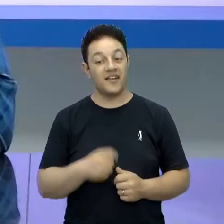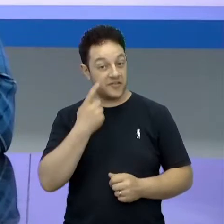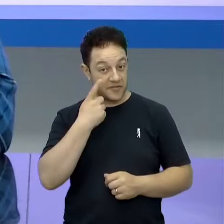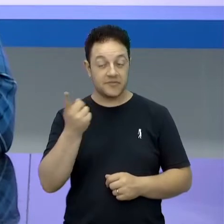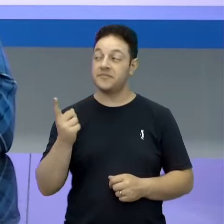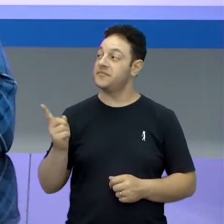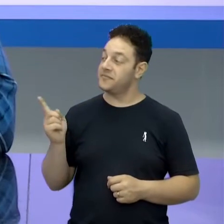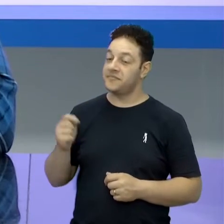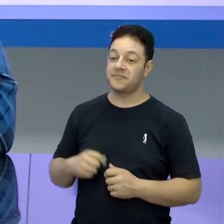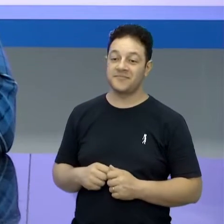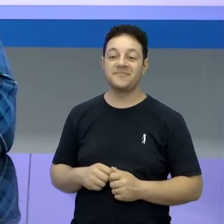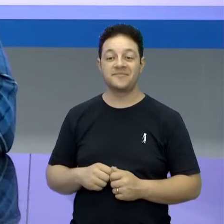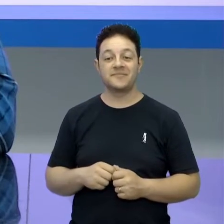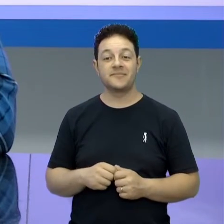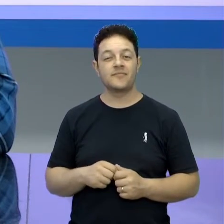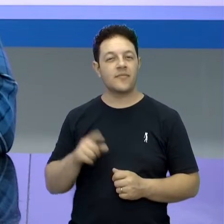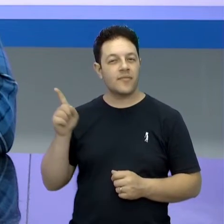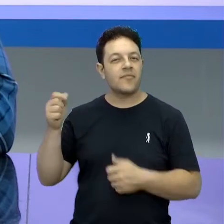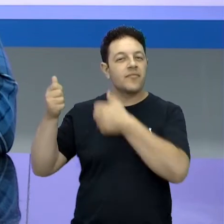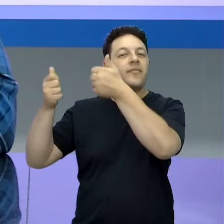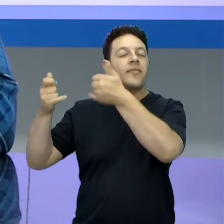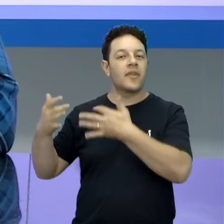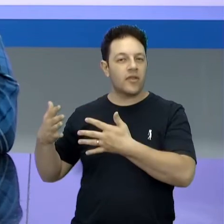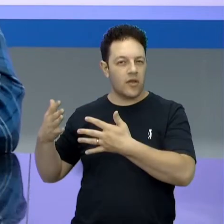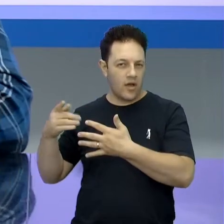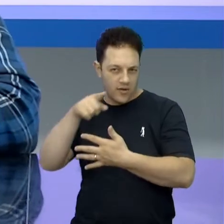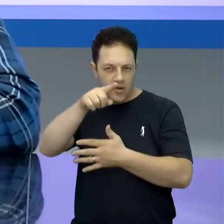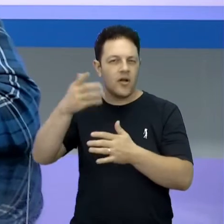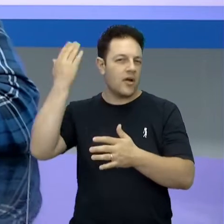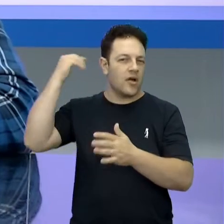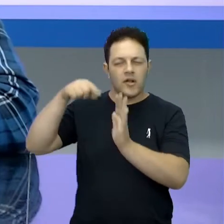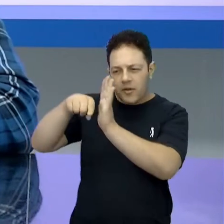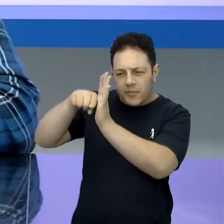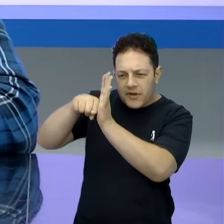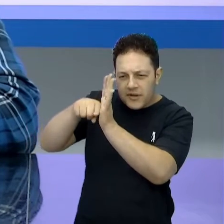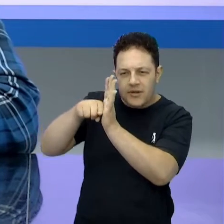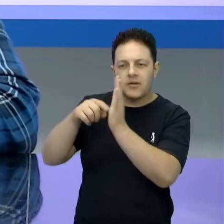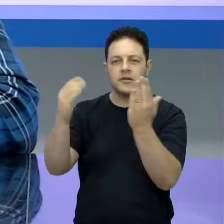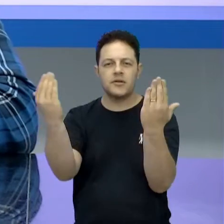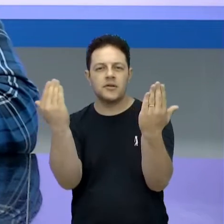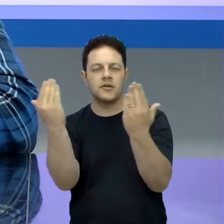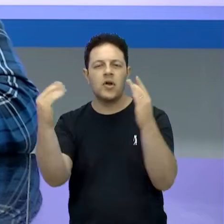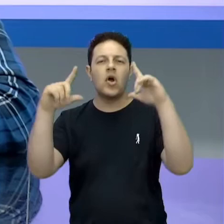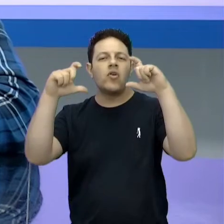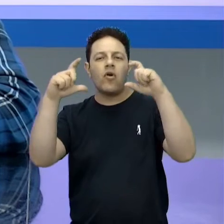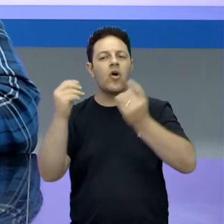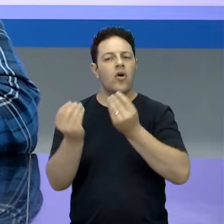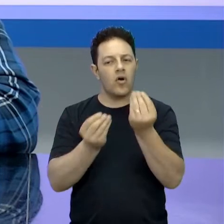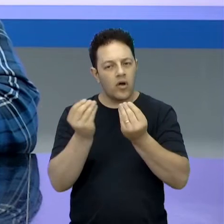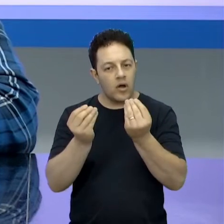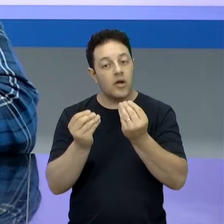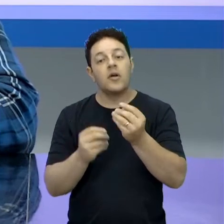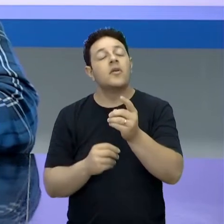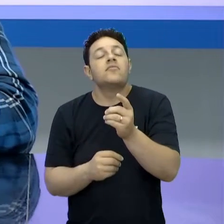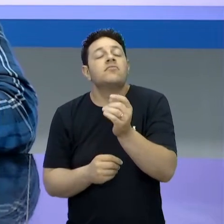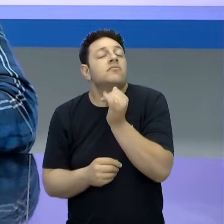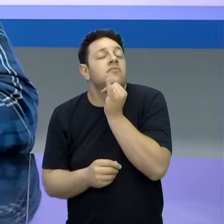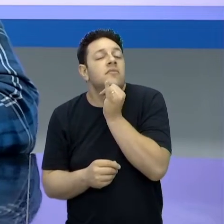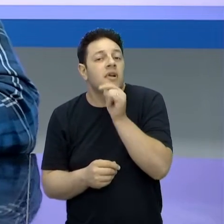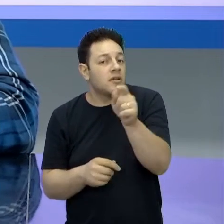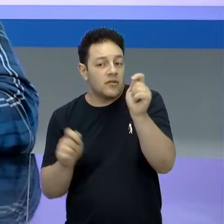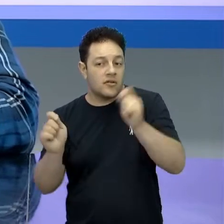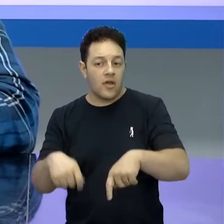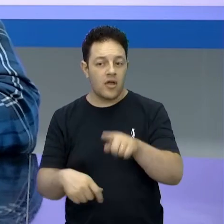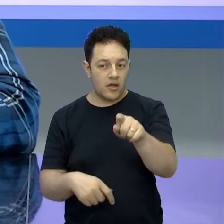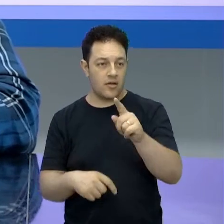para mim? Basicamente, se você tinha aí uma pesquisa que você queria fazer uma comparação de fotografias, é só